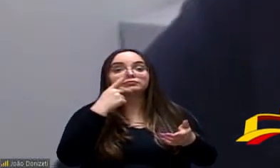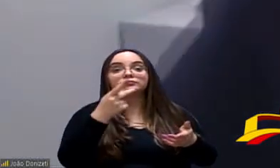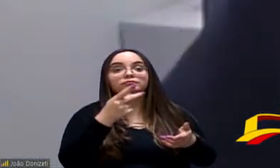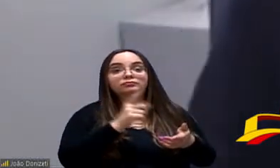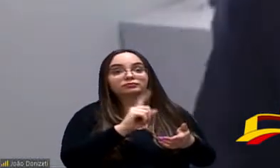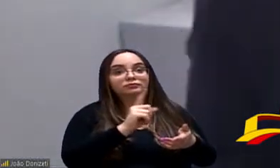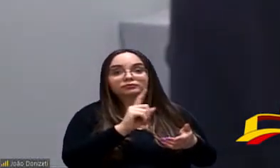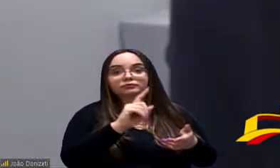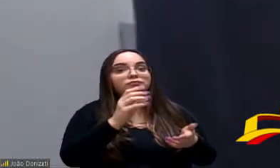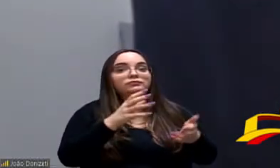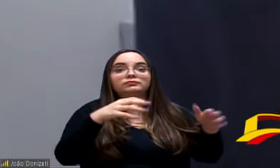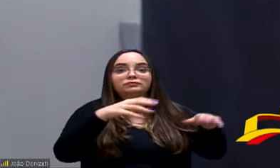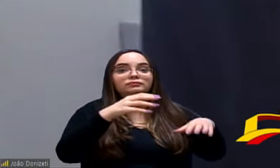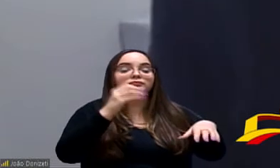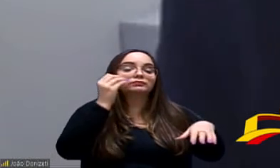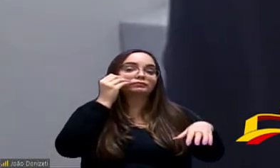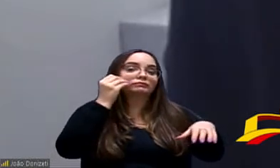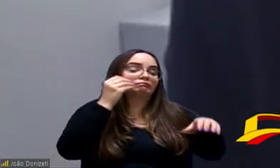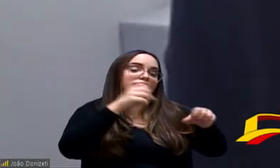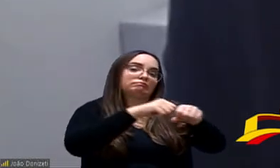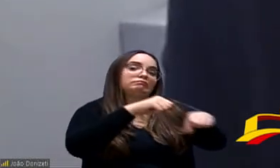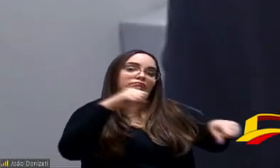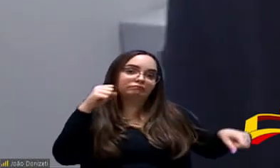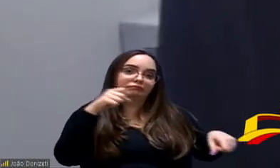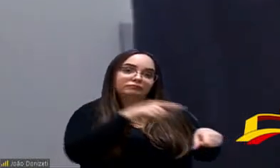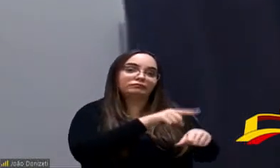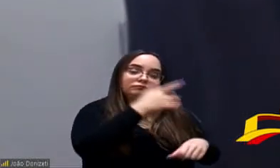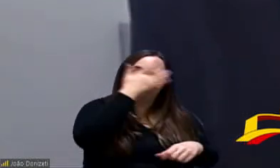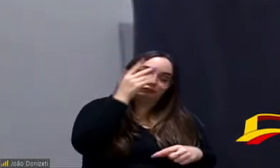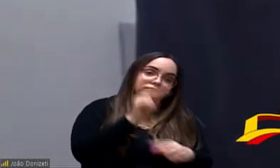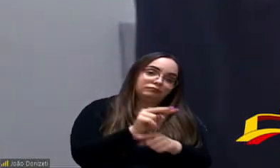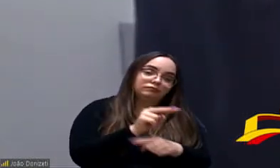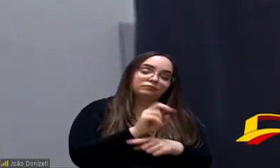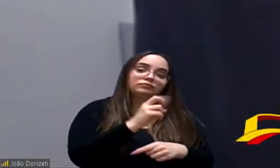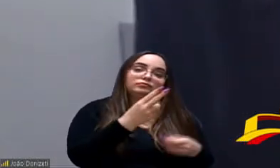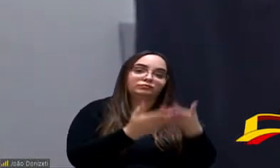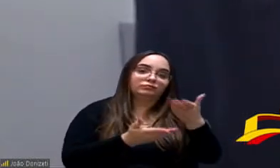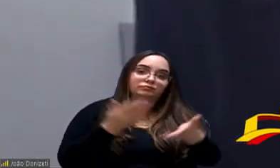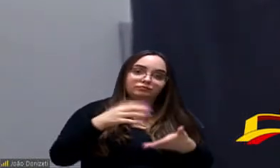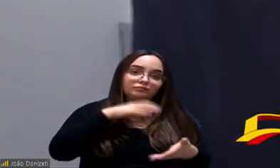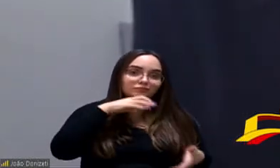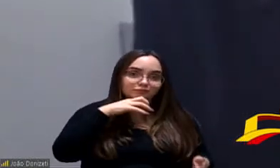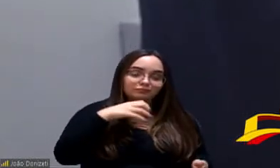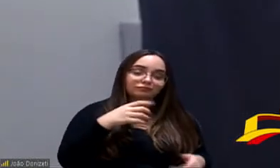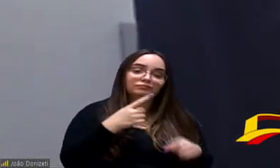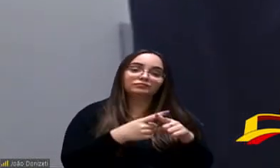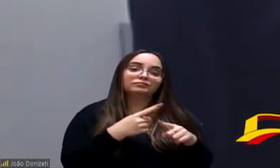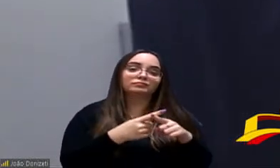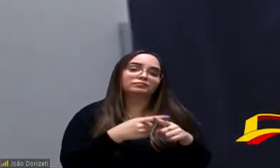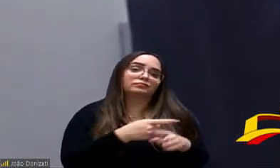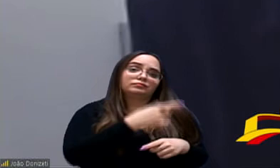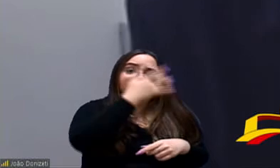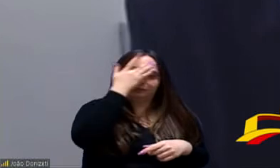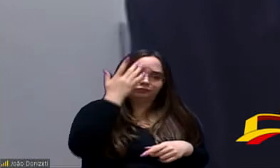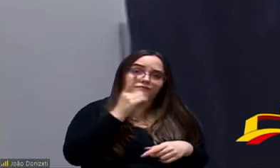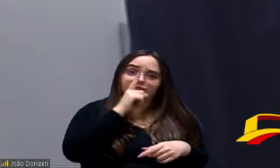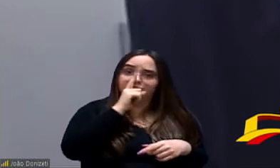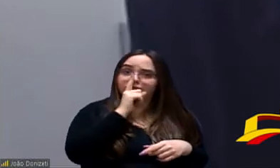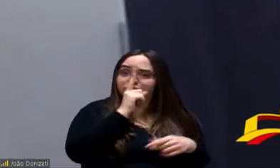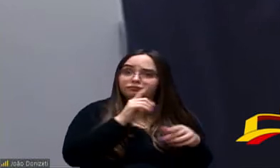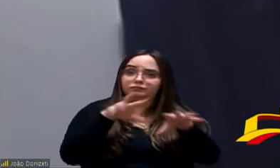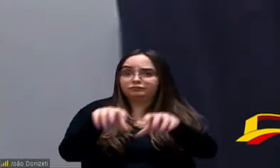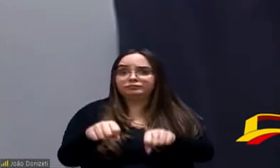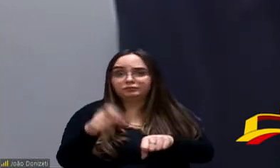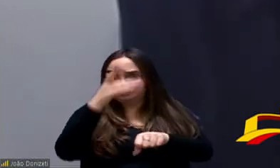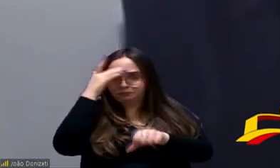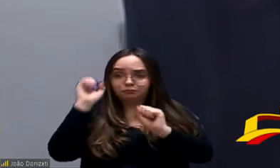tentar agredir o protetor, o cuidador desse animal, entendeu? A pessoa corre risco de vida até. Corre